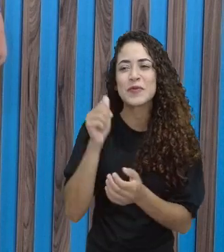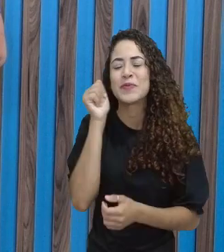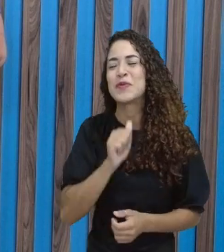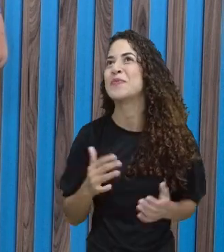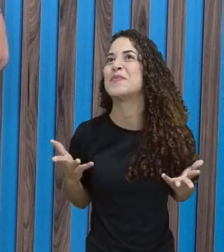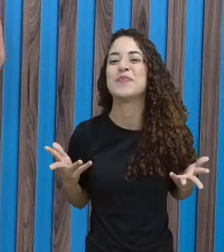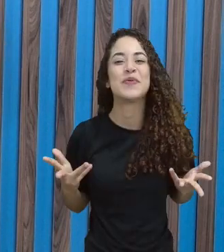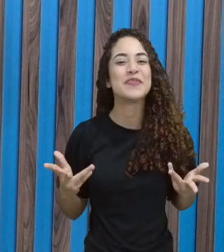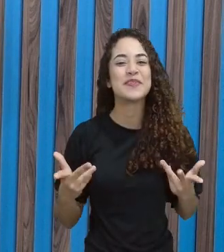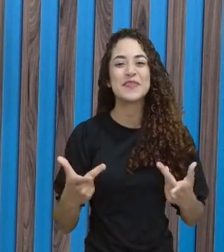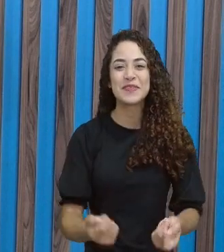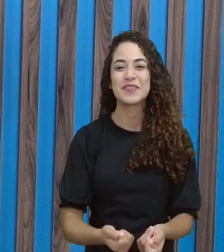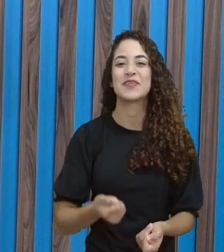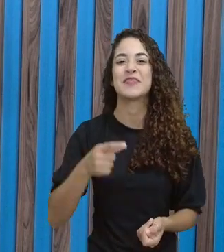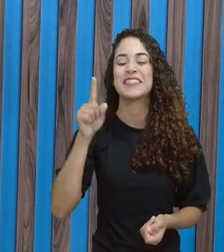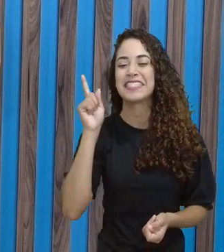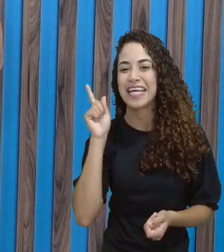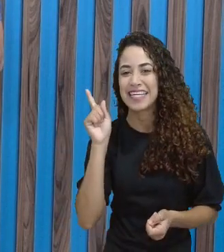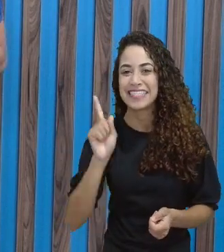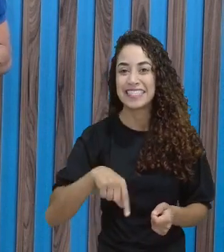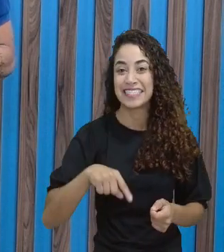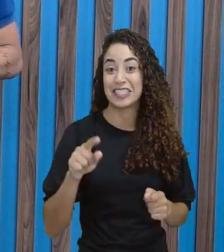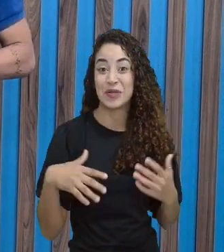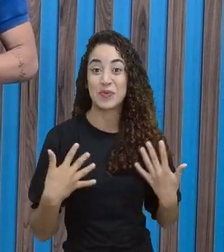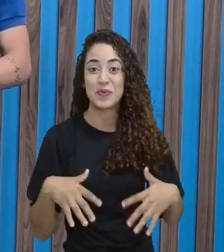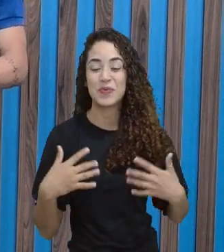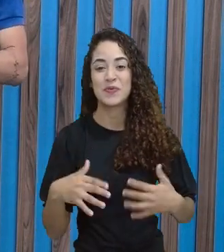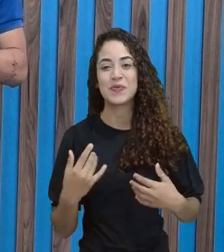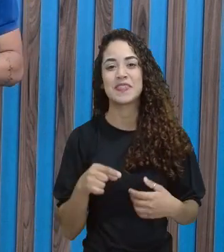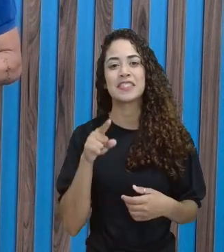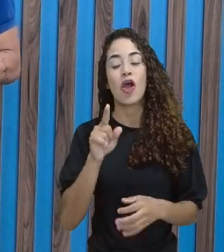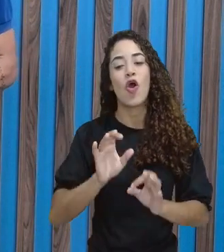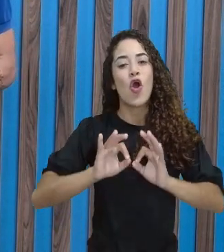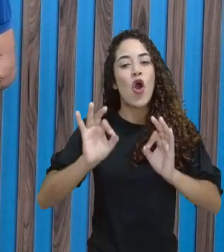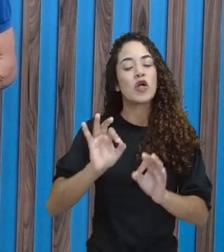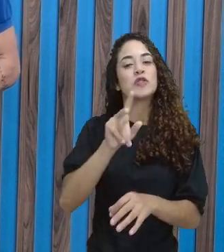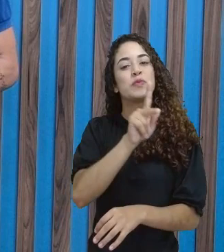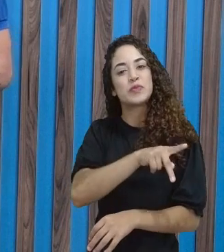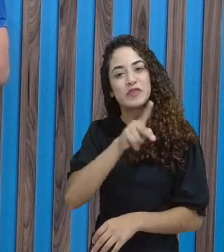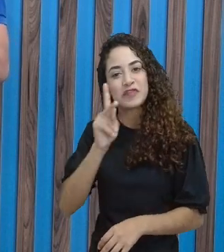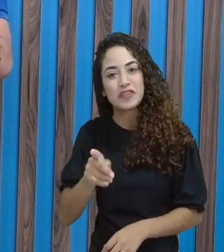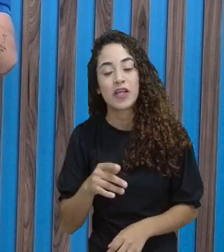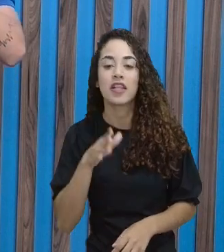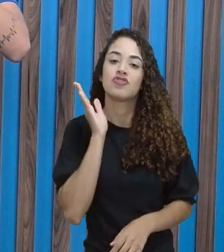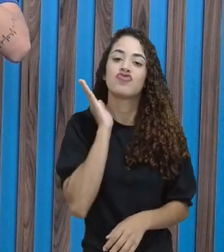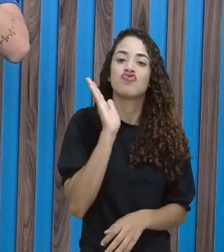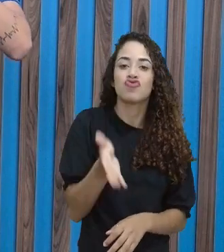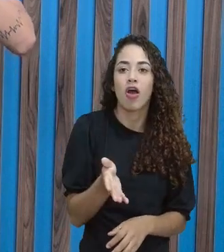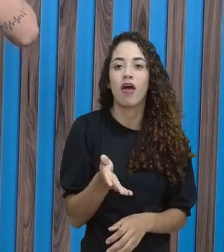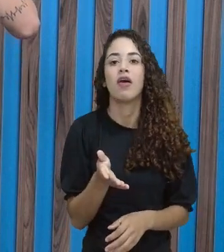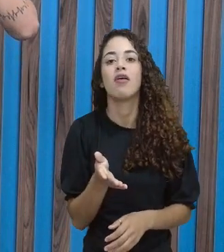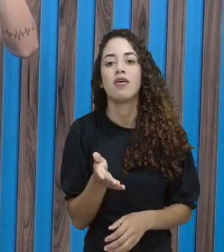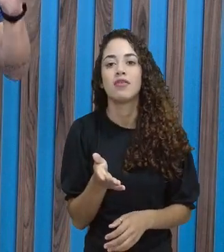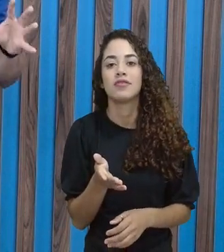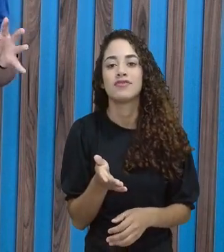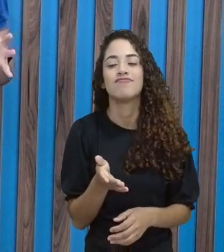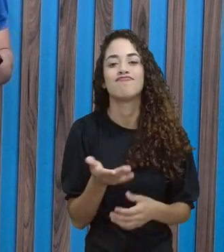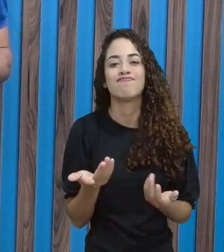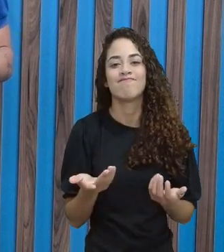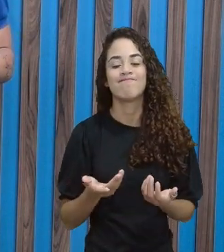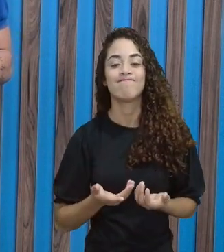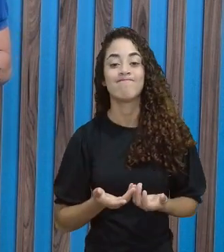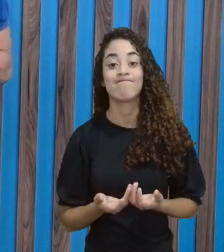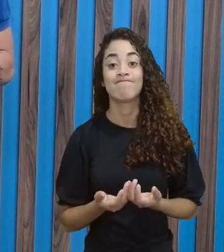incrível, né, que é uma jogadora caríssima, que além de uma ótima professora, ela já tirou muita onda